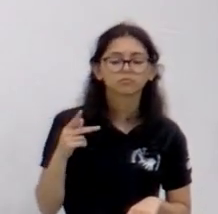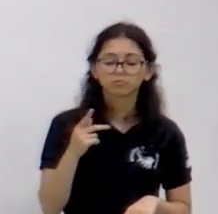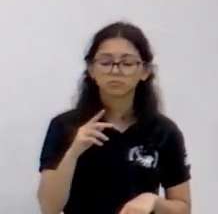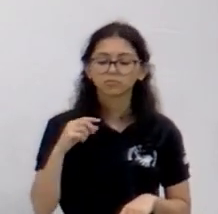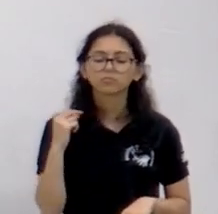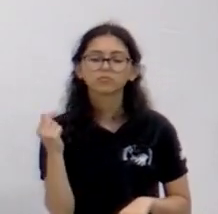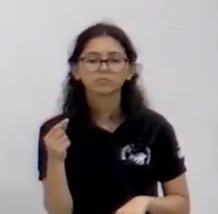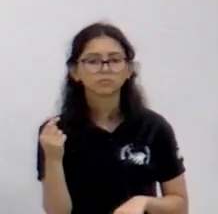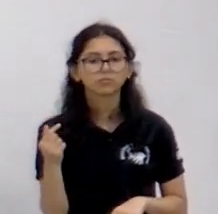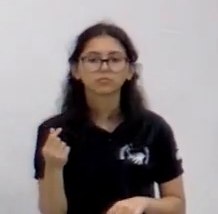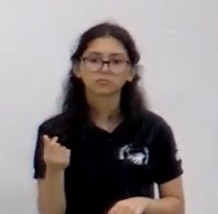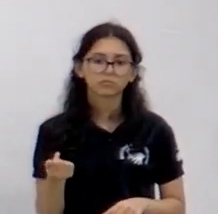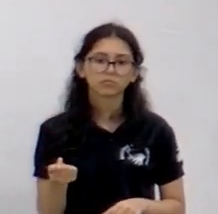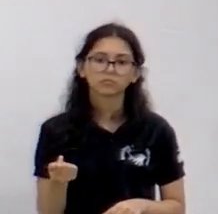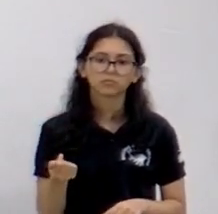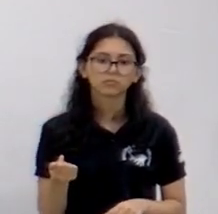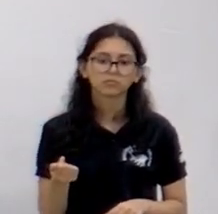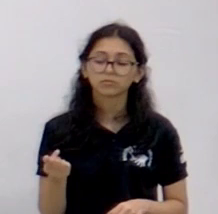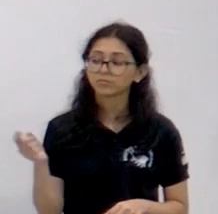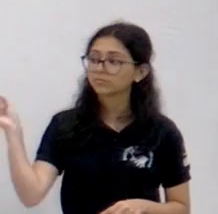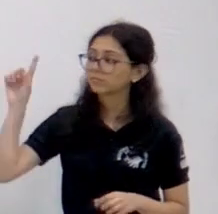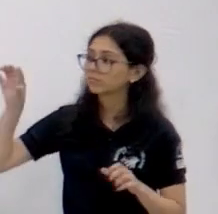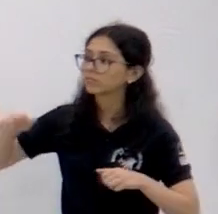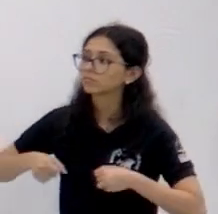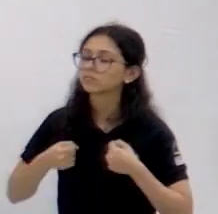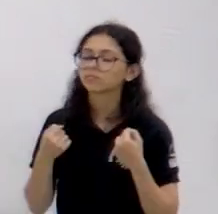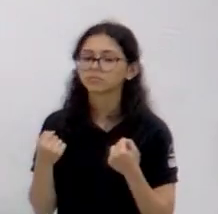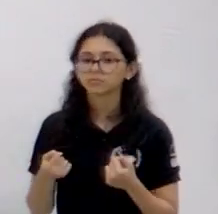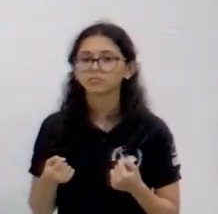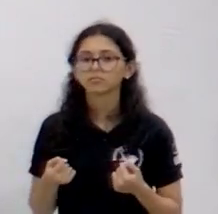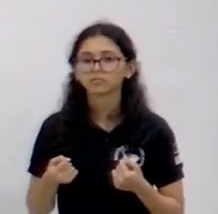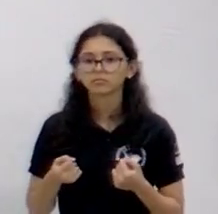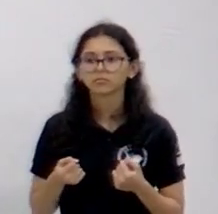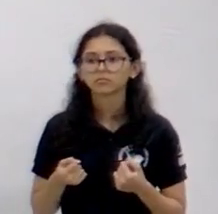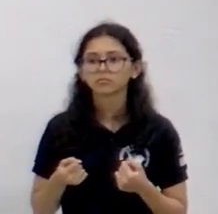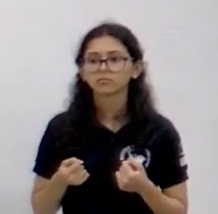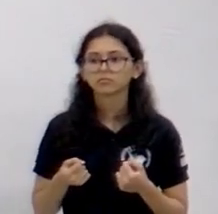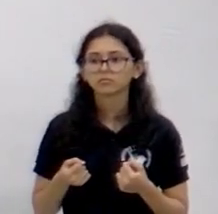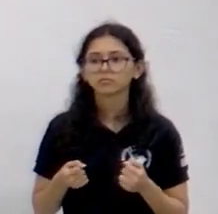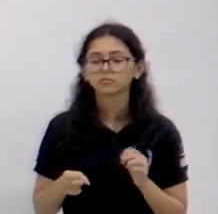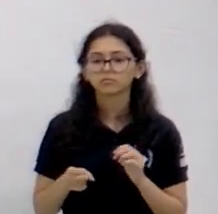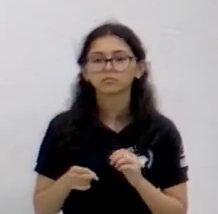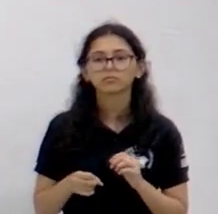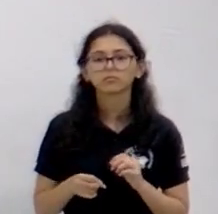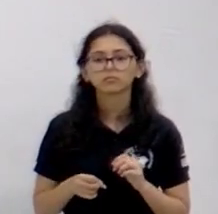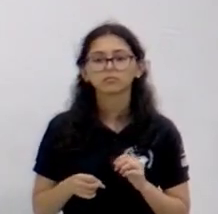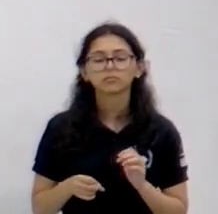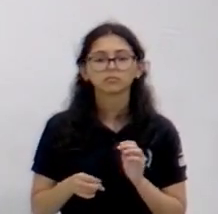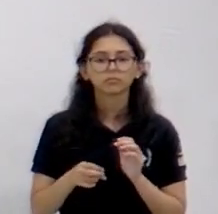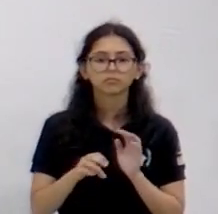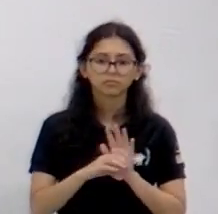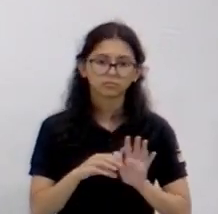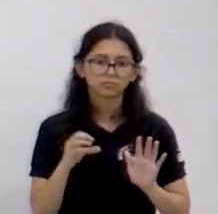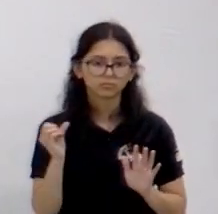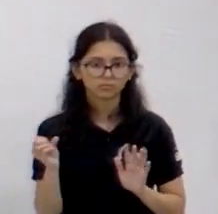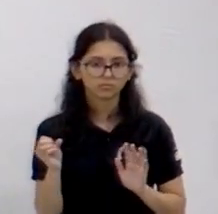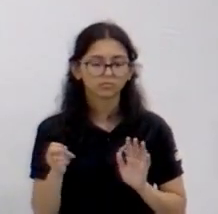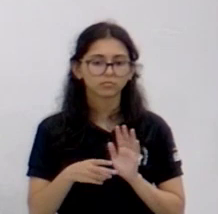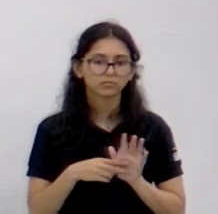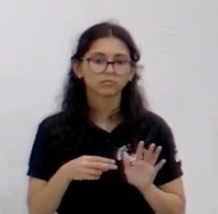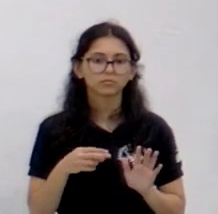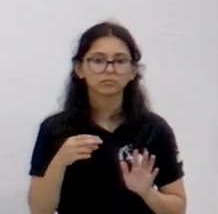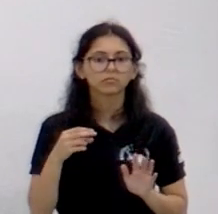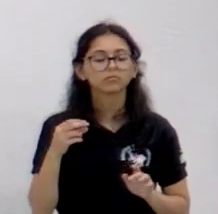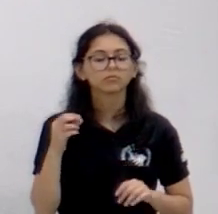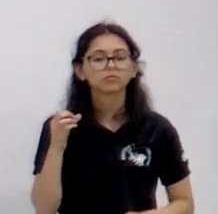É interessante que nos versos 36 a 40 do capítulo 6 ainda, Gideão traz uma série de argumentações